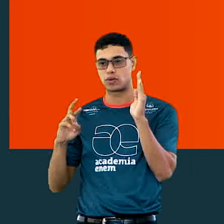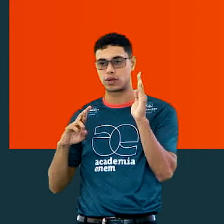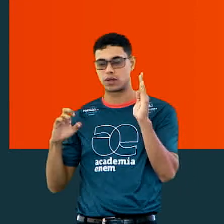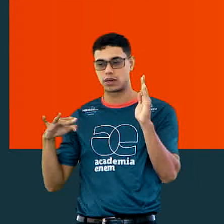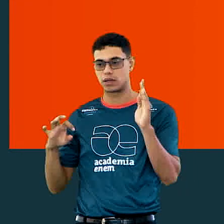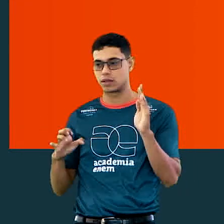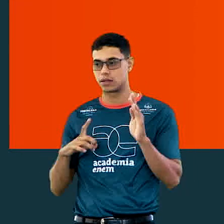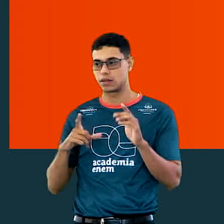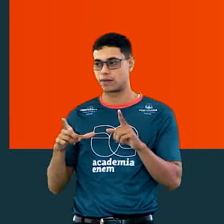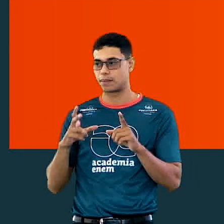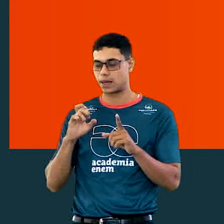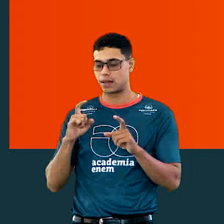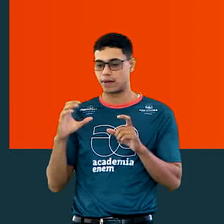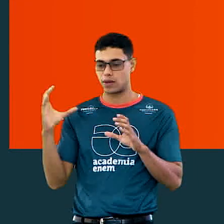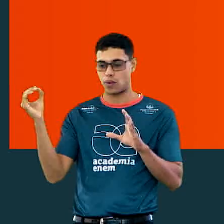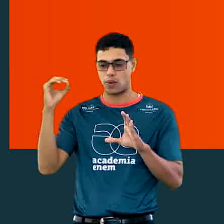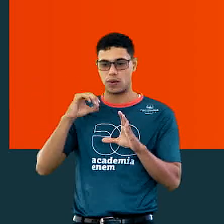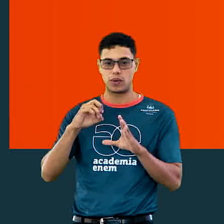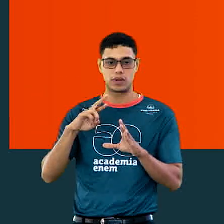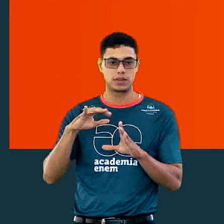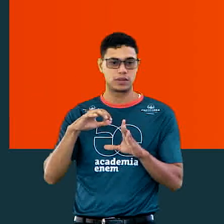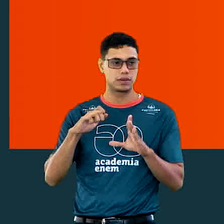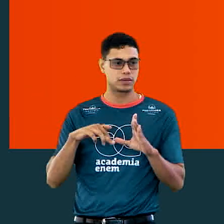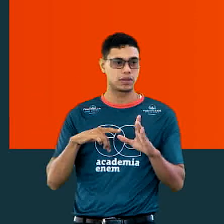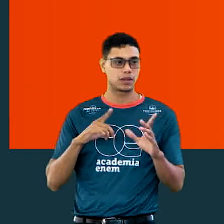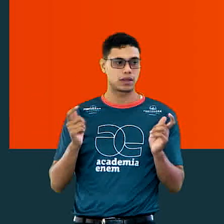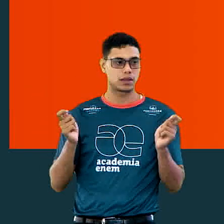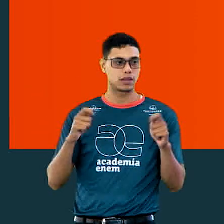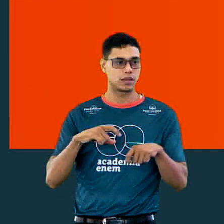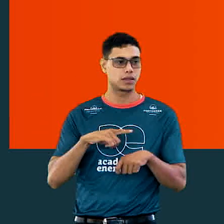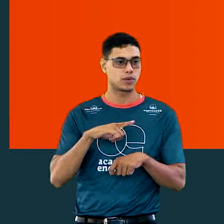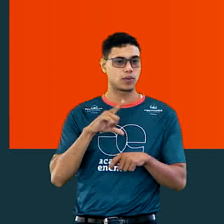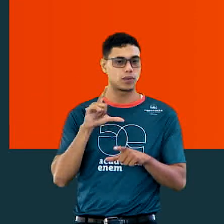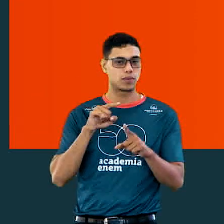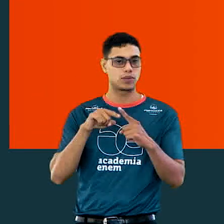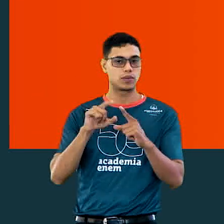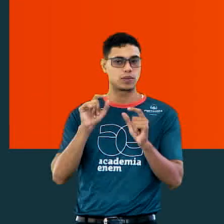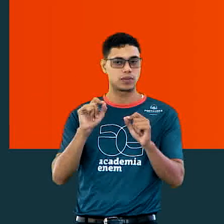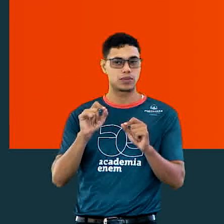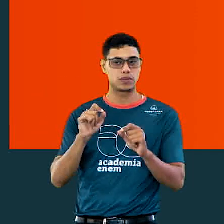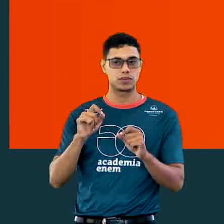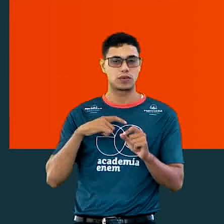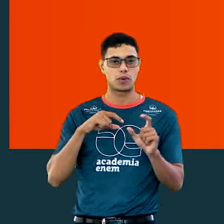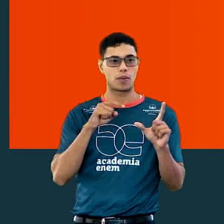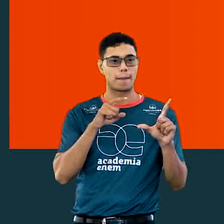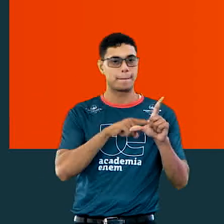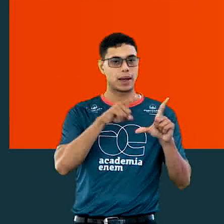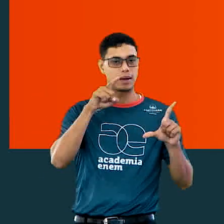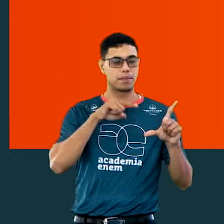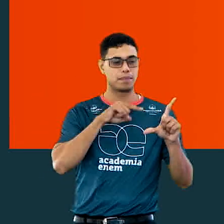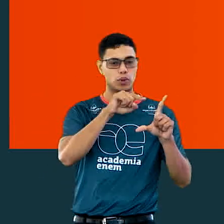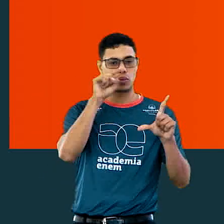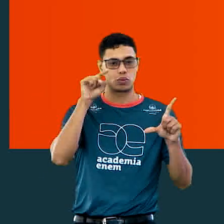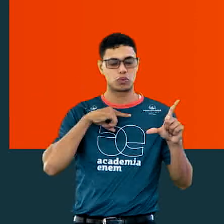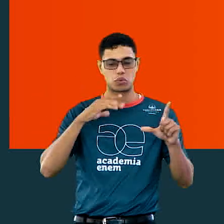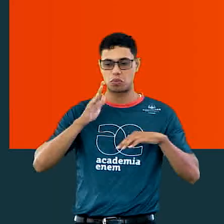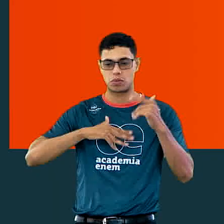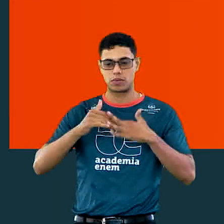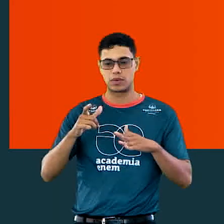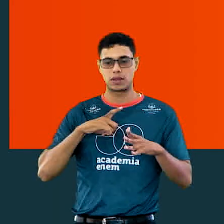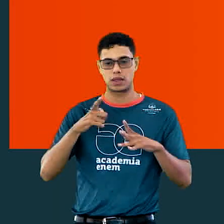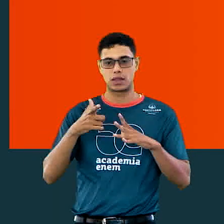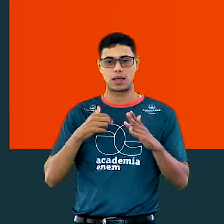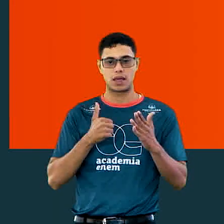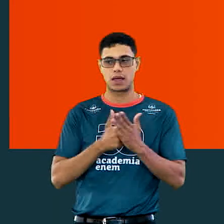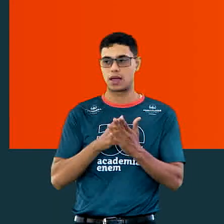passar pela origem, ele está determinando em qualquer ponto do gráfico a resistência